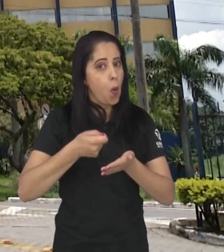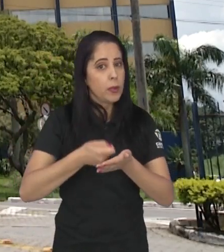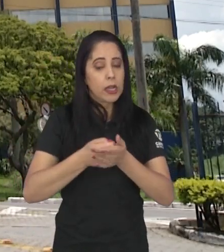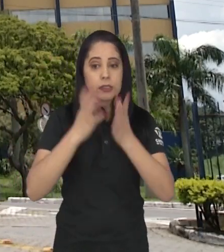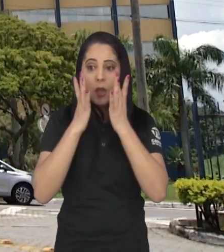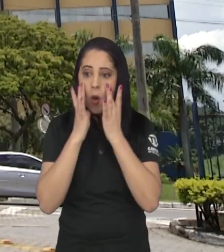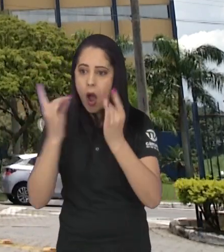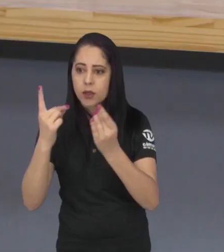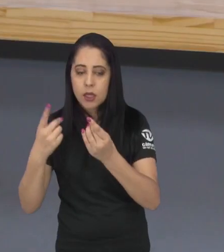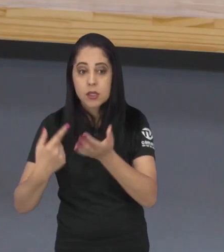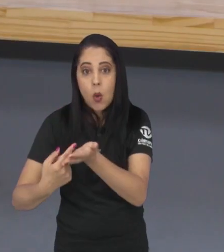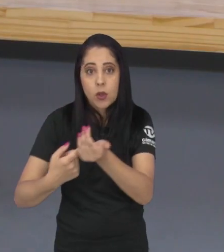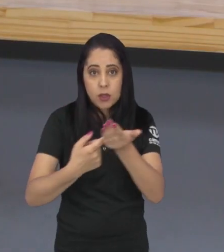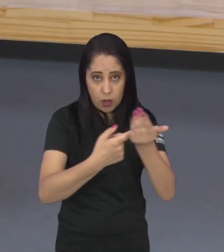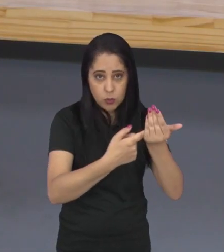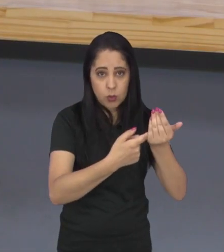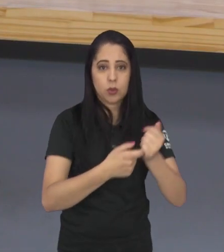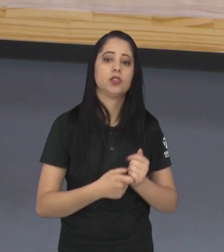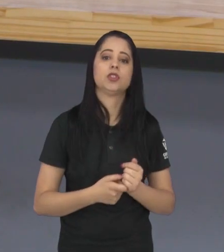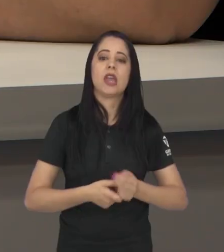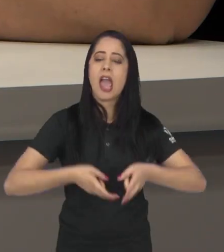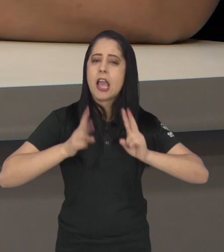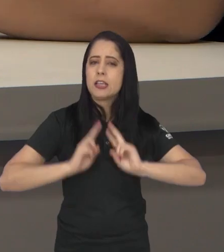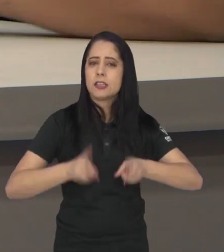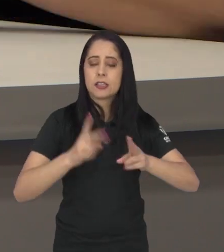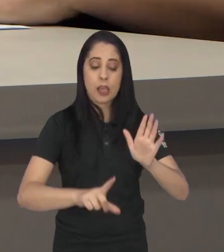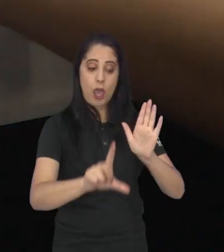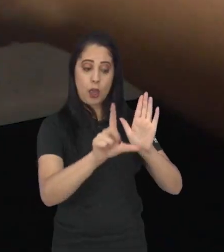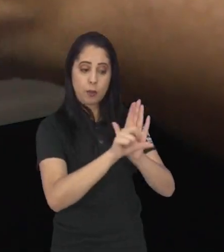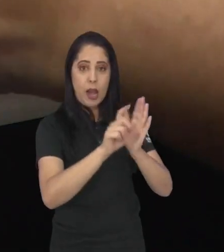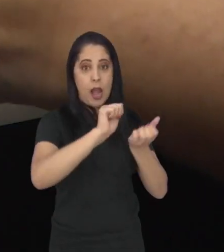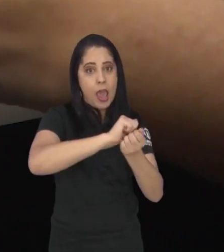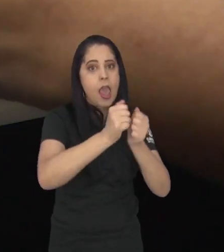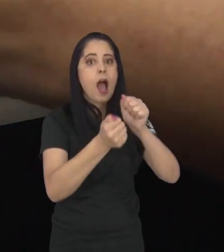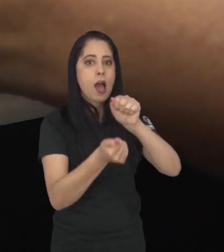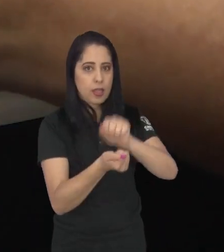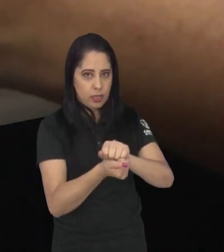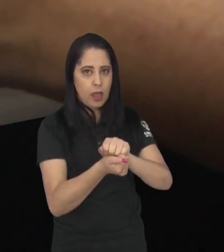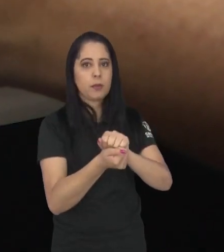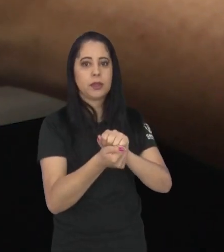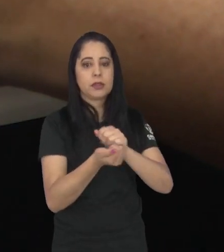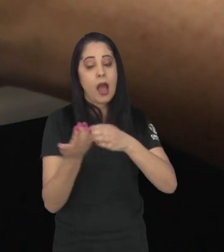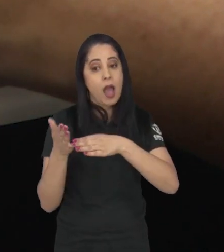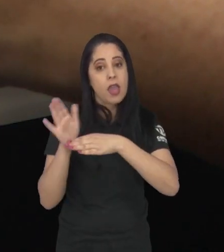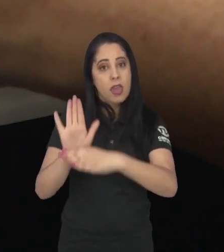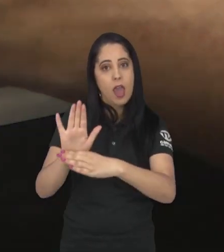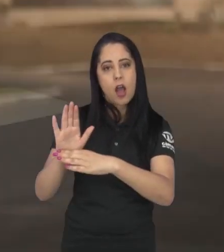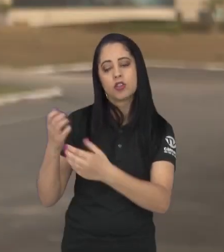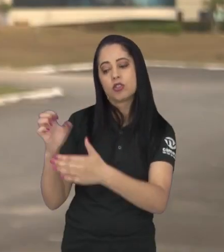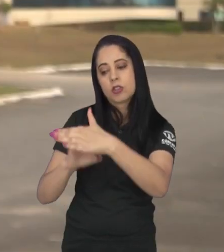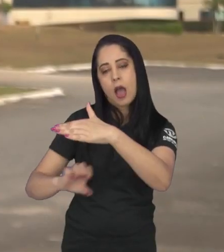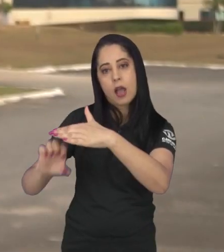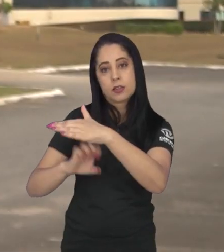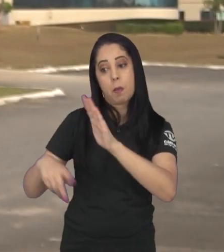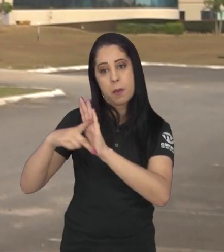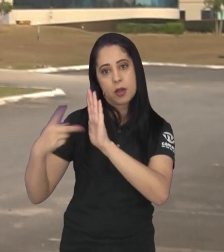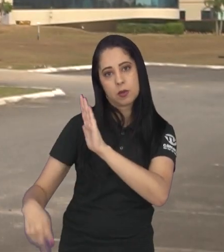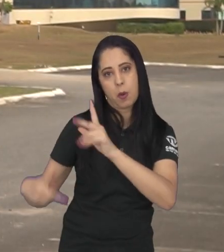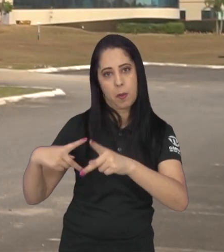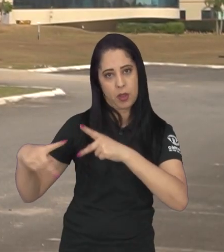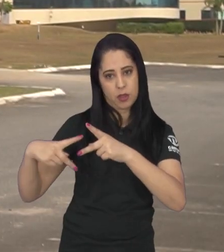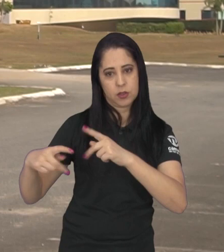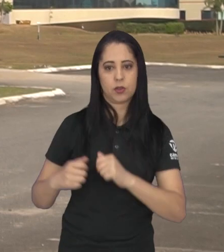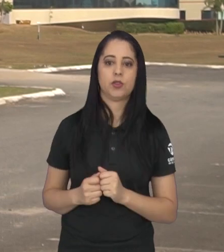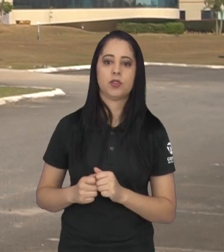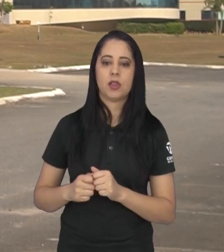novas tecnologias e demandas do mercado, revisando e atualizando leis que possam auxiliar empresas já